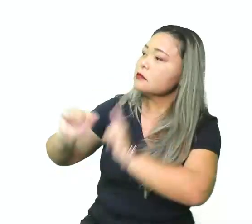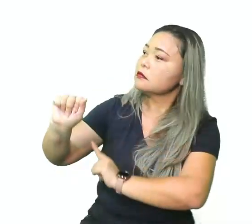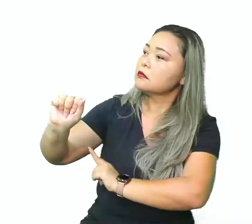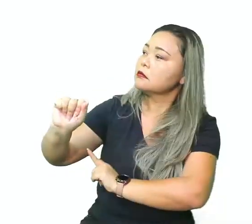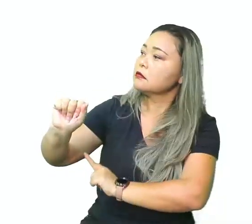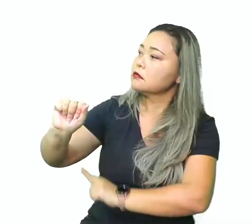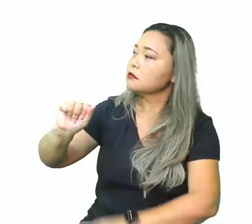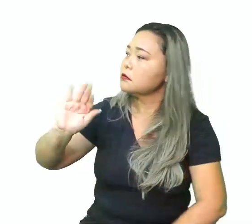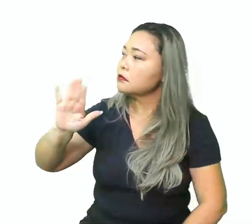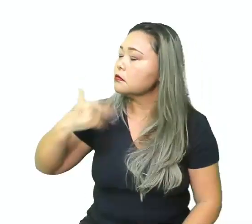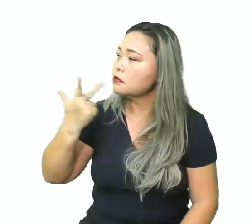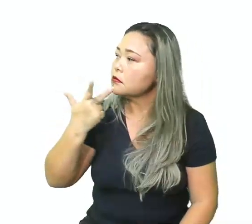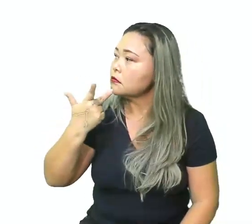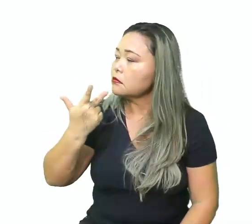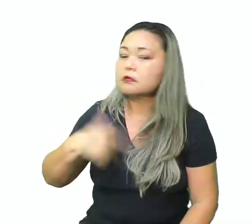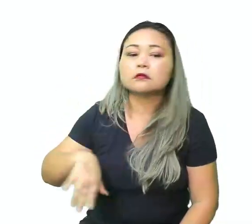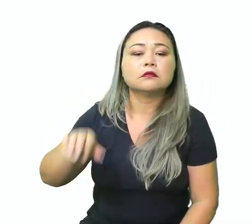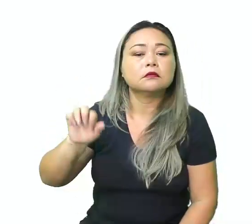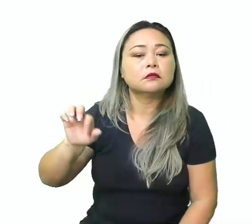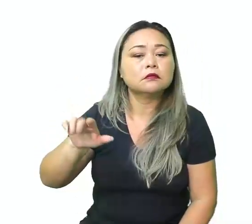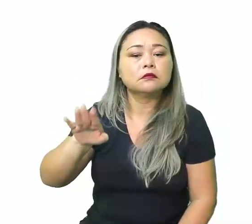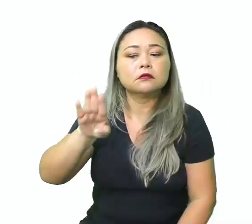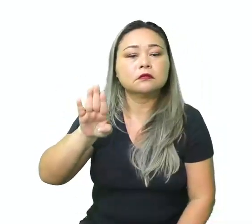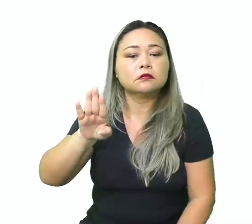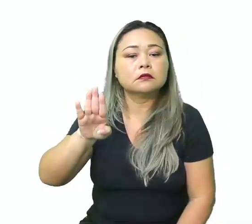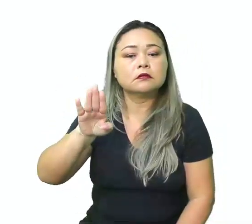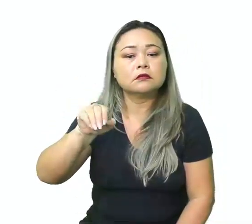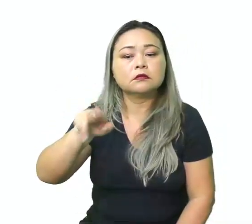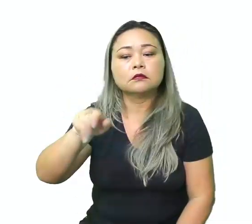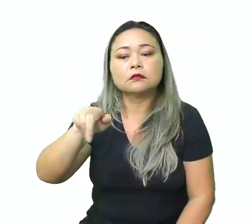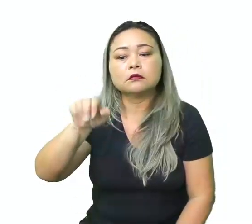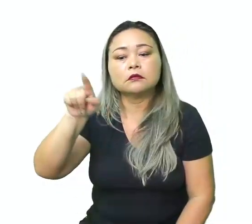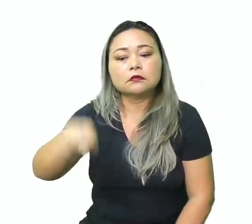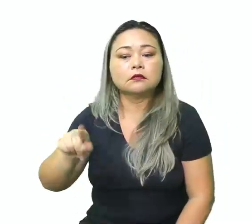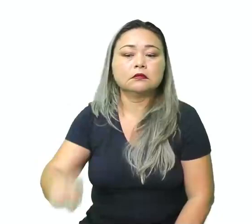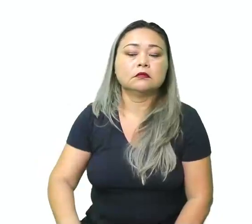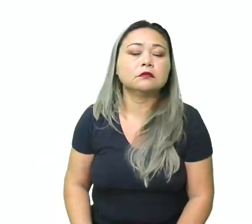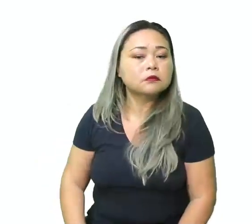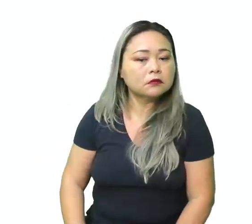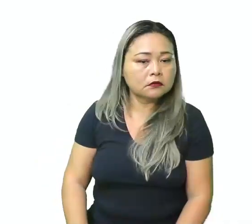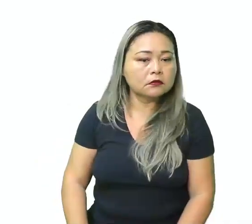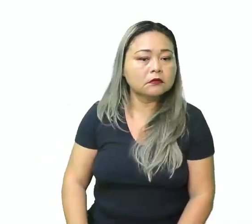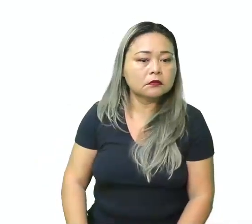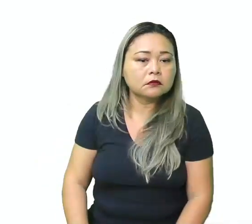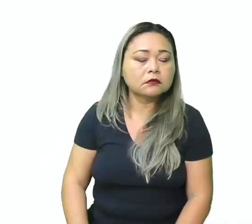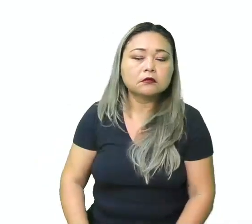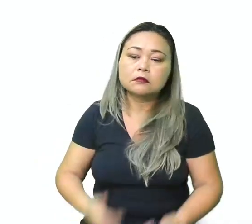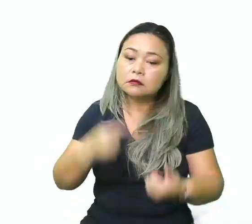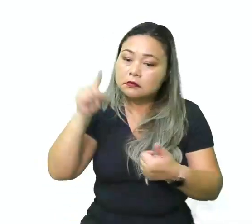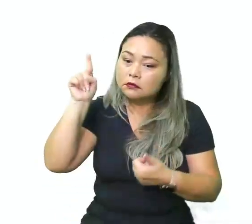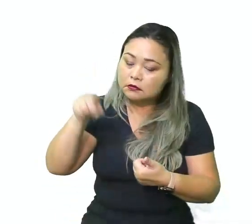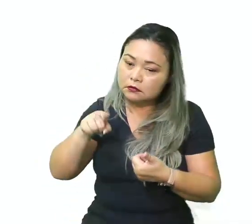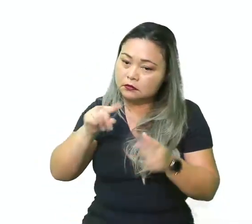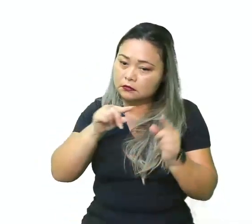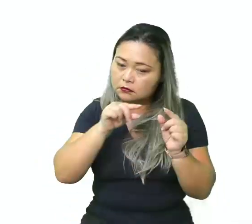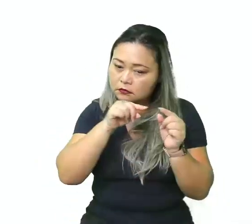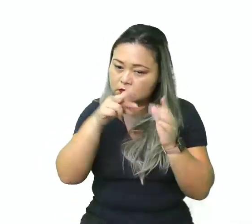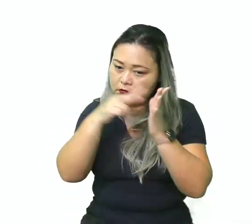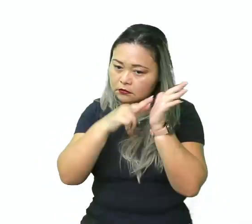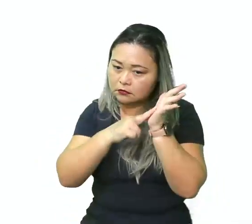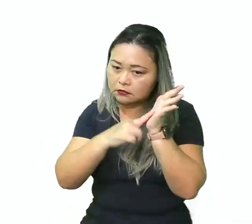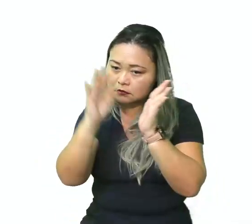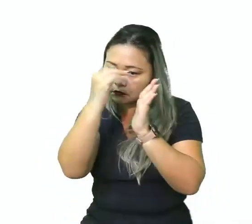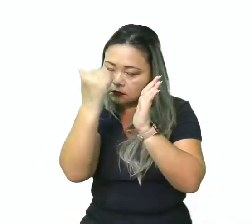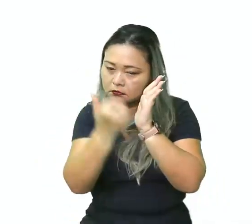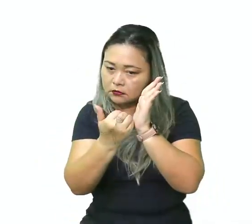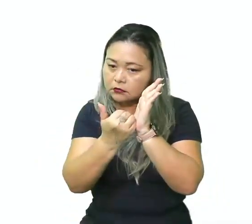A. Phalacrocorax brasilianus, que é o nosso biguá, tá bom? Todos